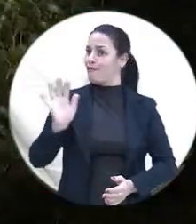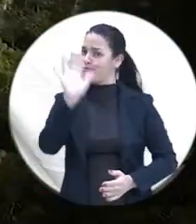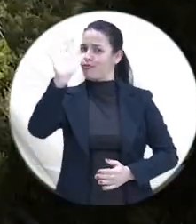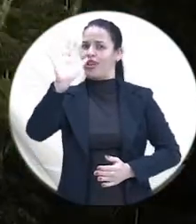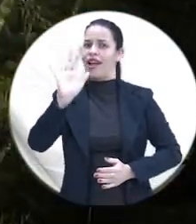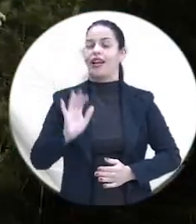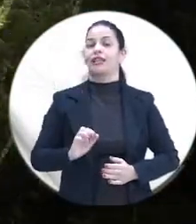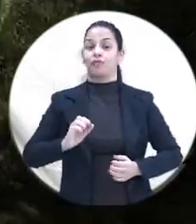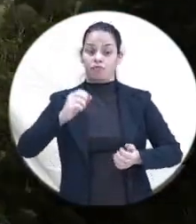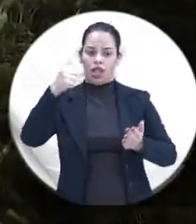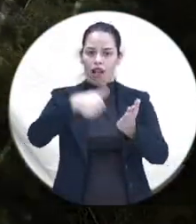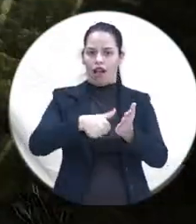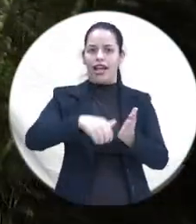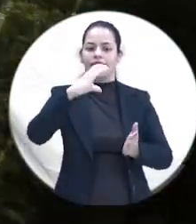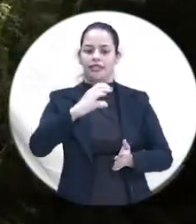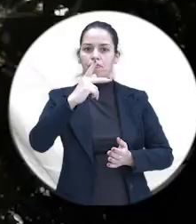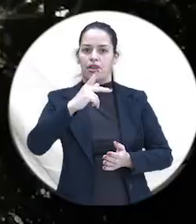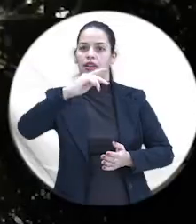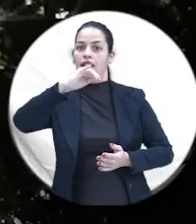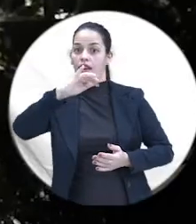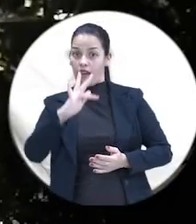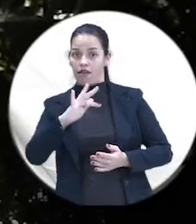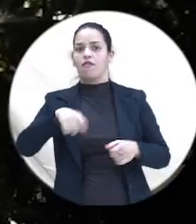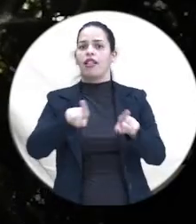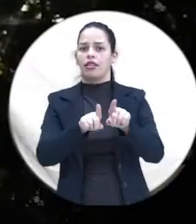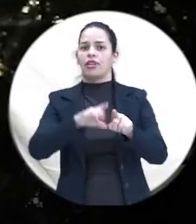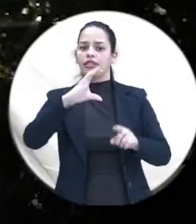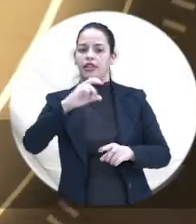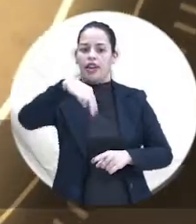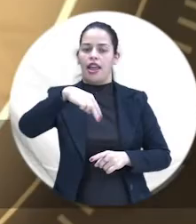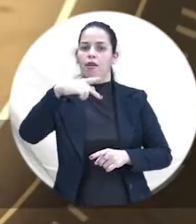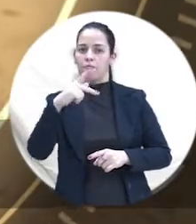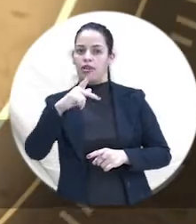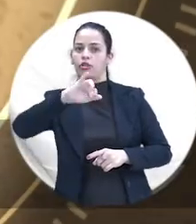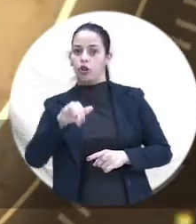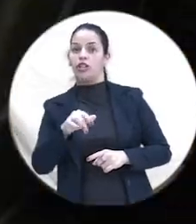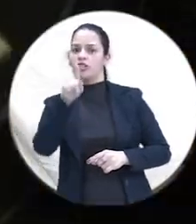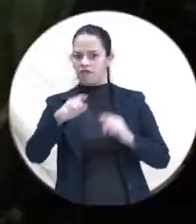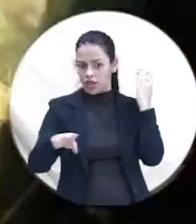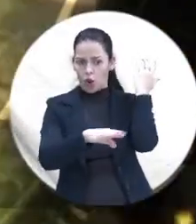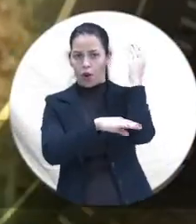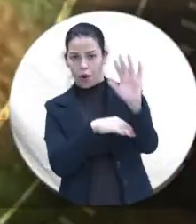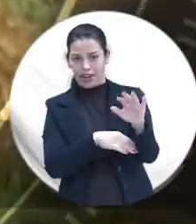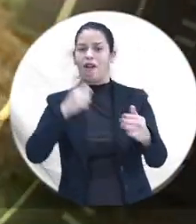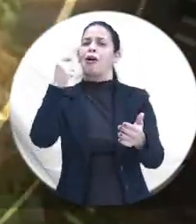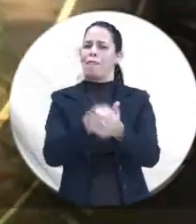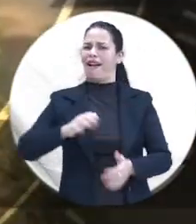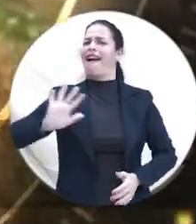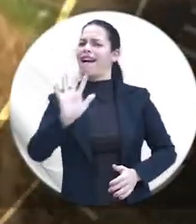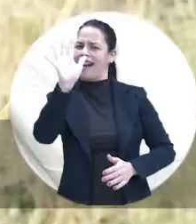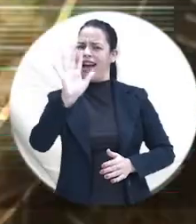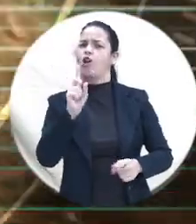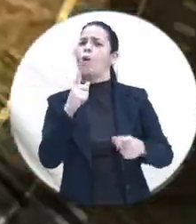multas são pesadas, lançadas diretamente para o CPF ou CNPJ do infrator. Se você desmatar ilegalmente,